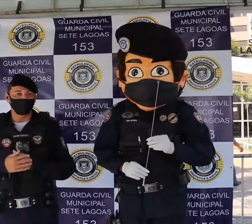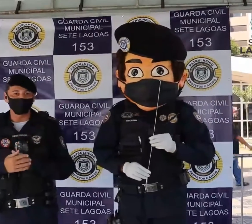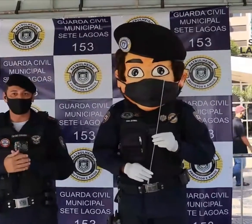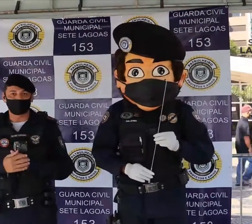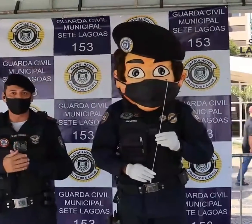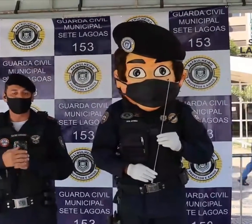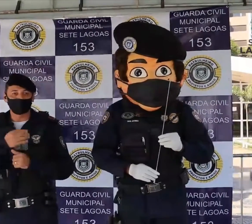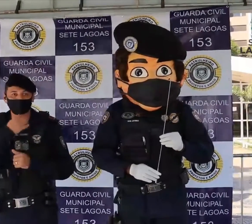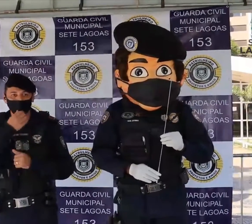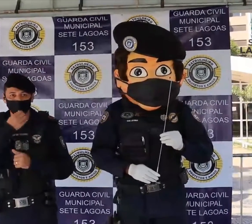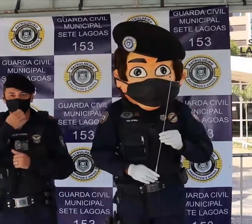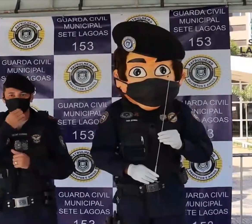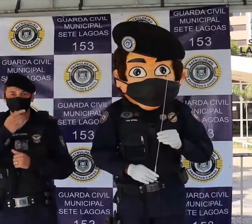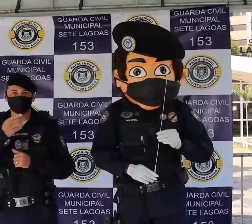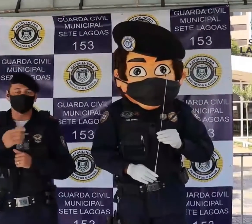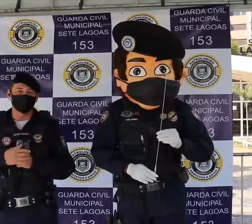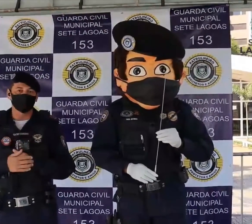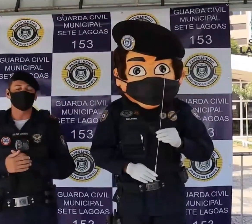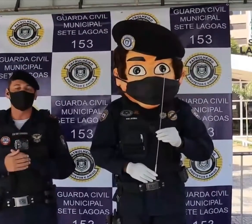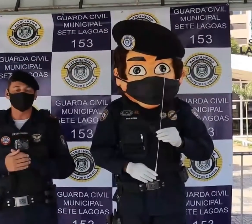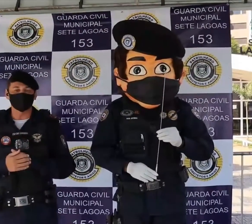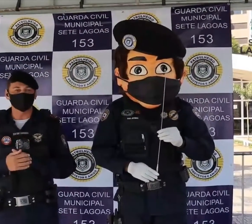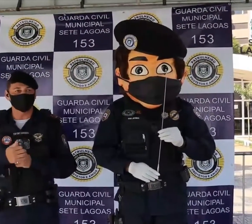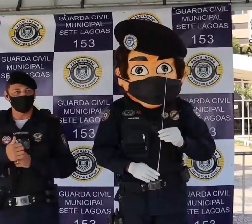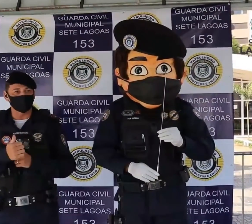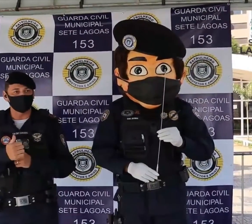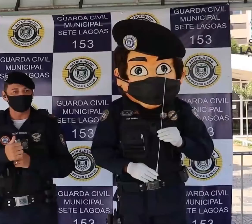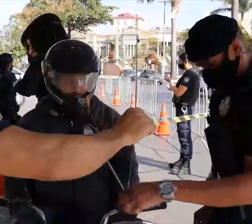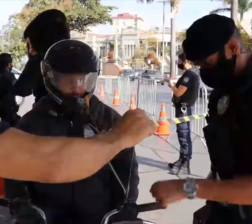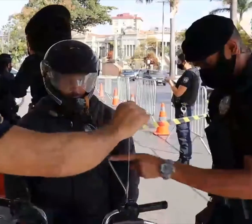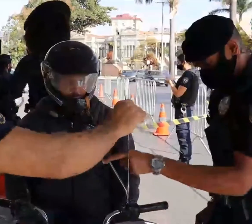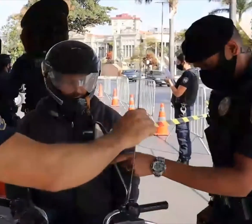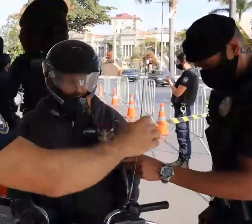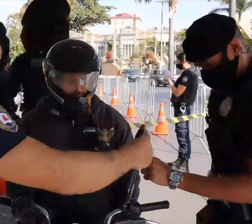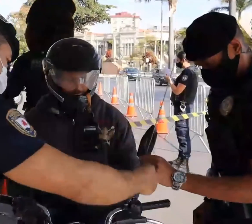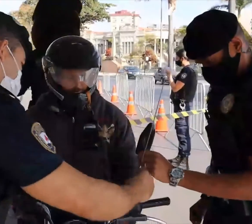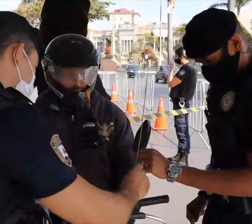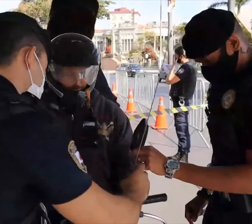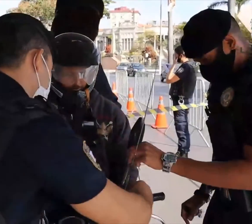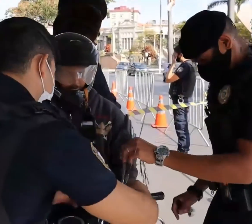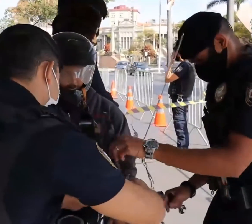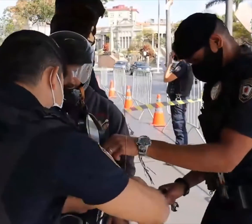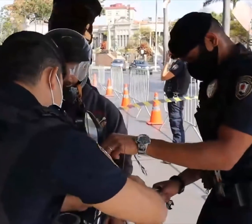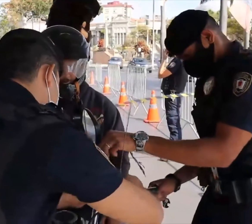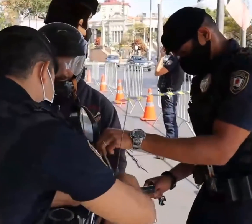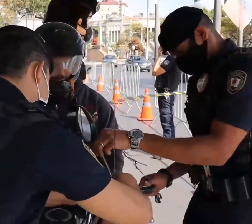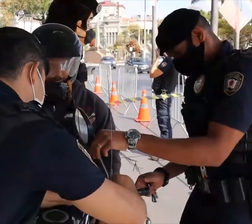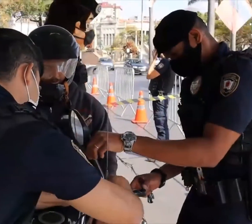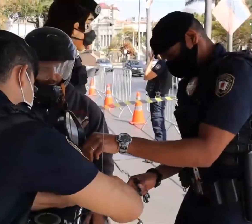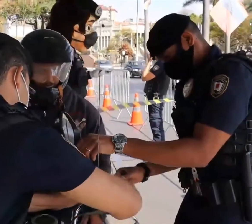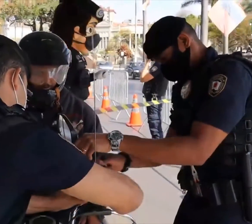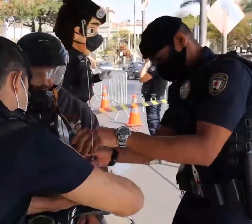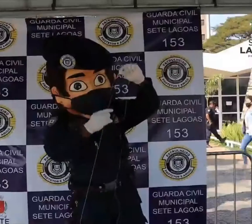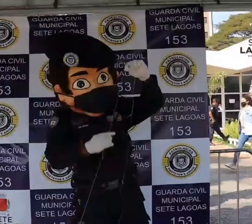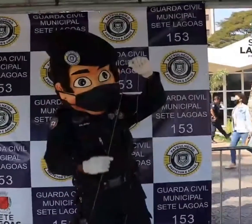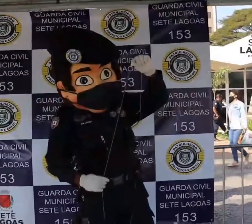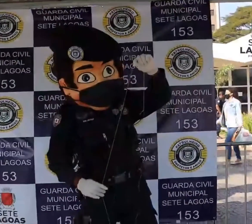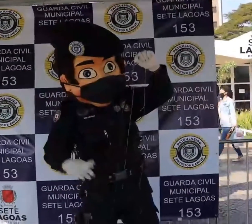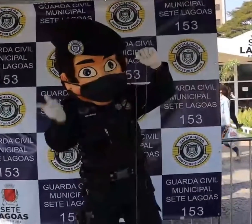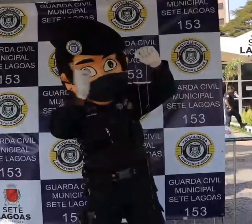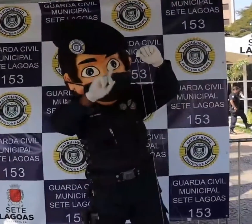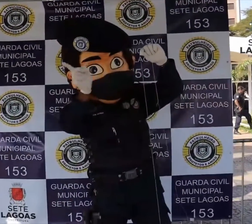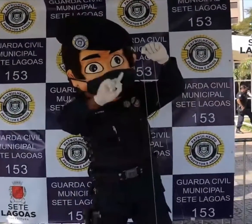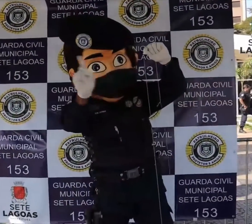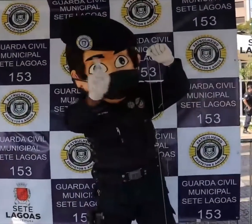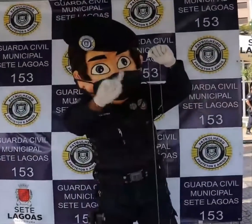para nos ajudar nessa campanha. Serol, corte essa ideia. Os bairros com maior número de ocorrências foram